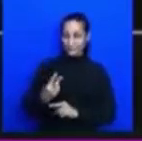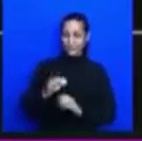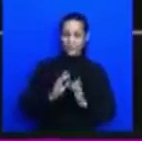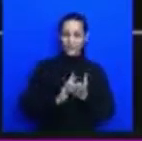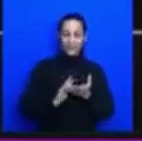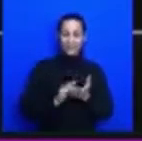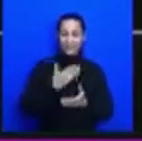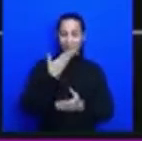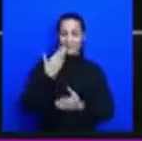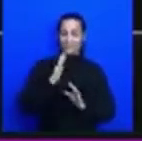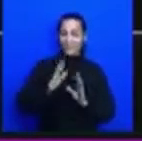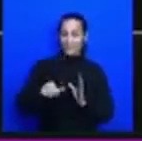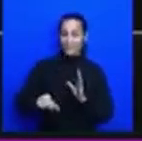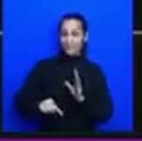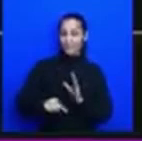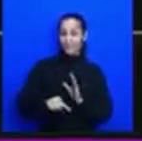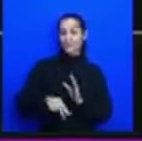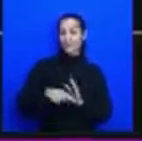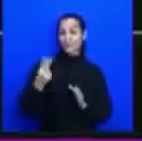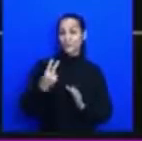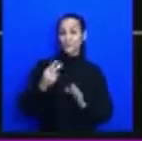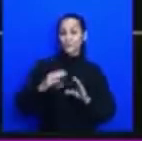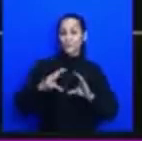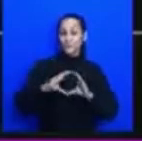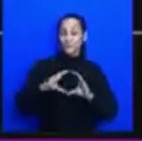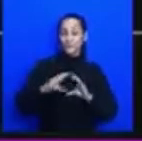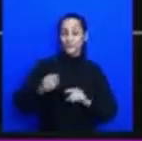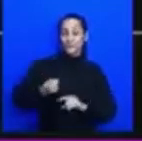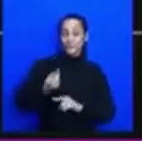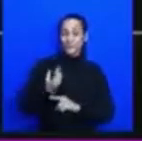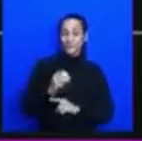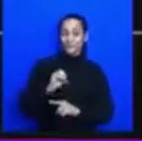2842 da Loto Fácil. Já temos o segundo número, que é o 10.